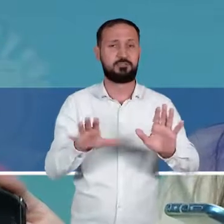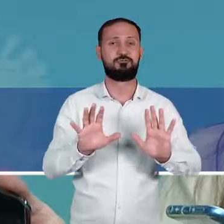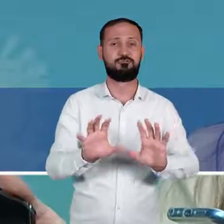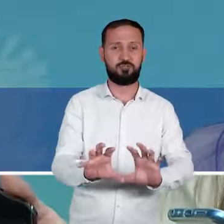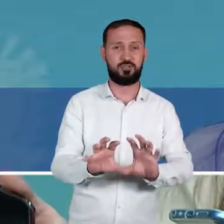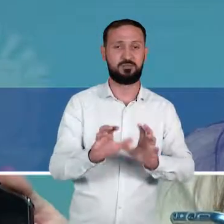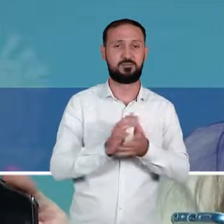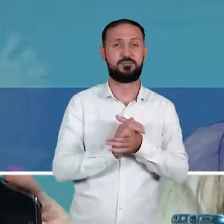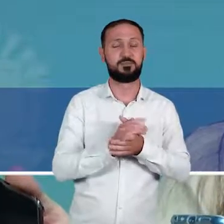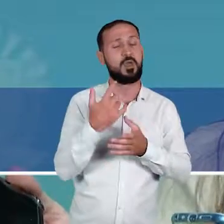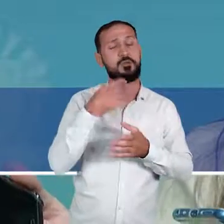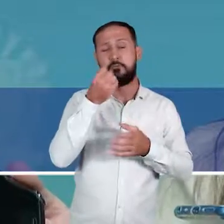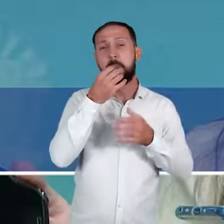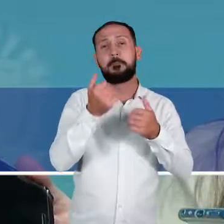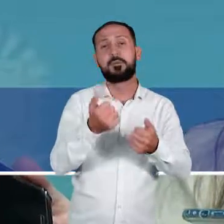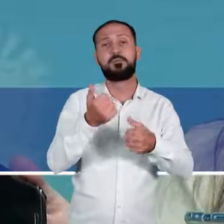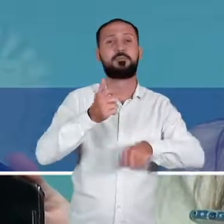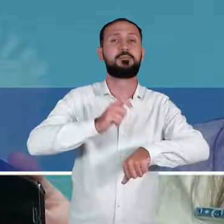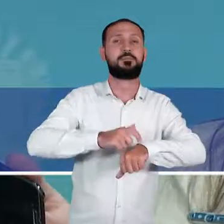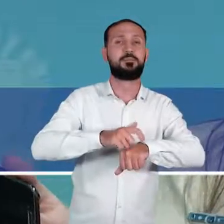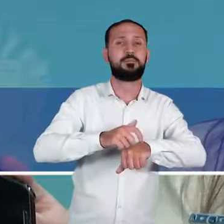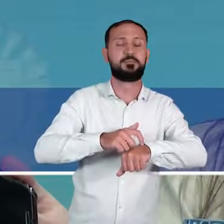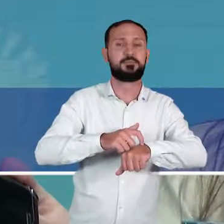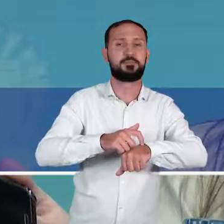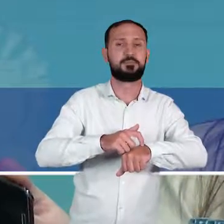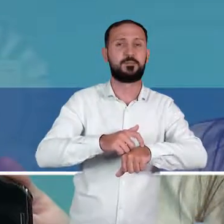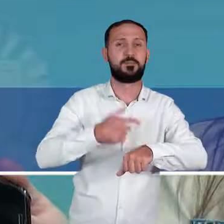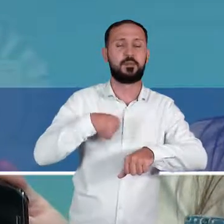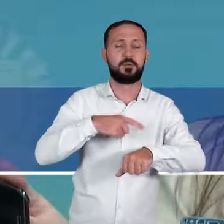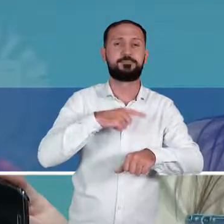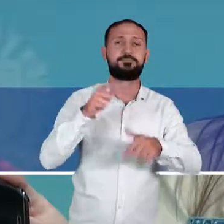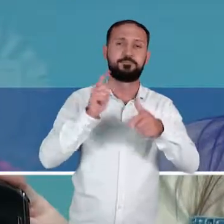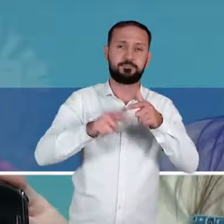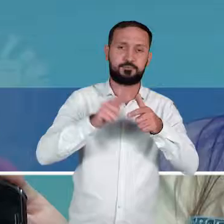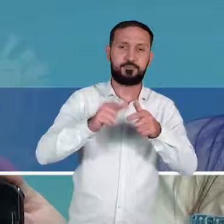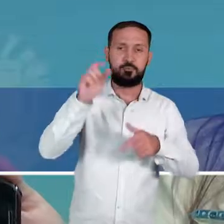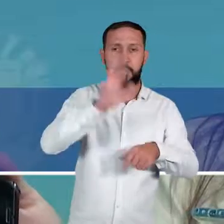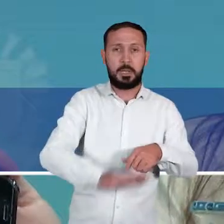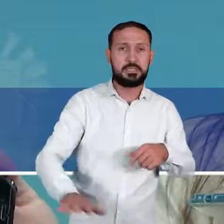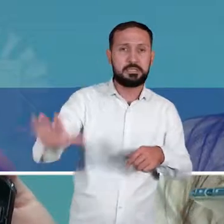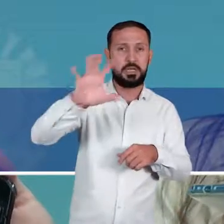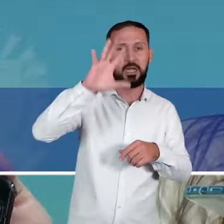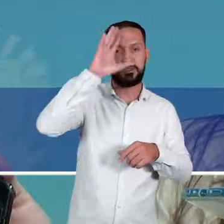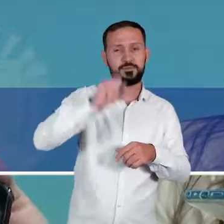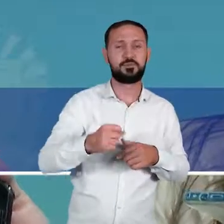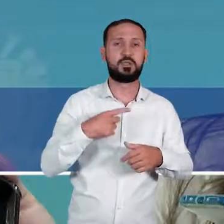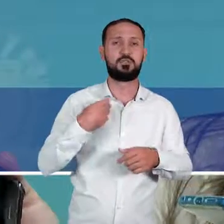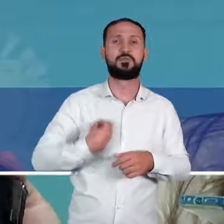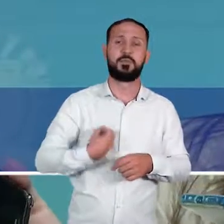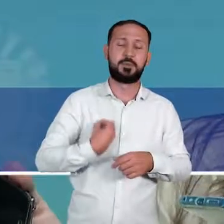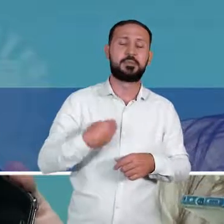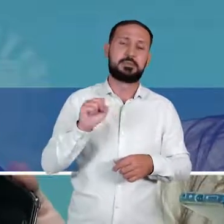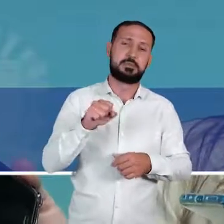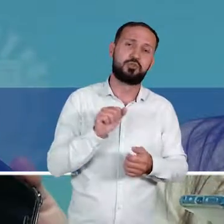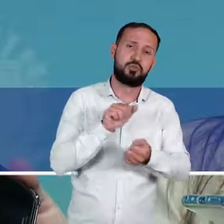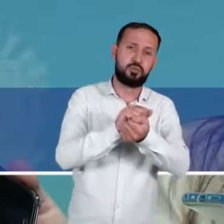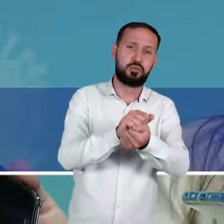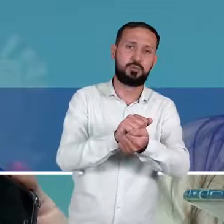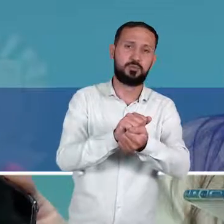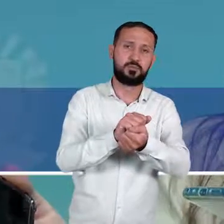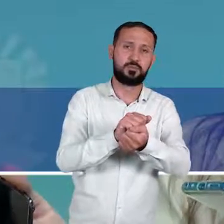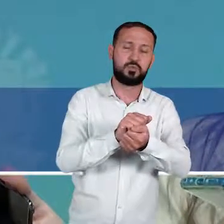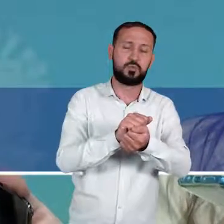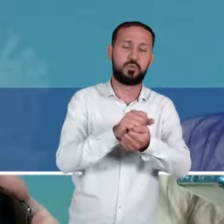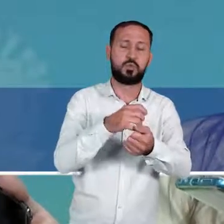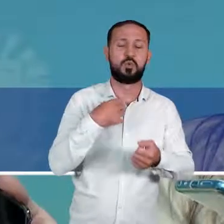eu acho que foi muito positiva no momento em que a gente está com problemas nacionais sendo resolvidos e nós vamos participar também. E o